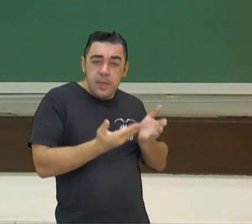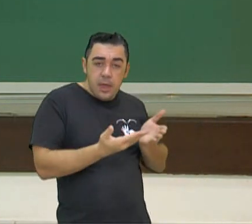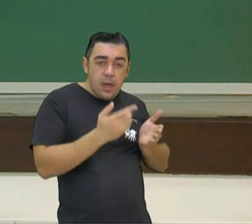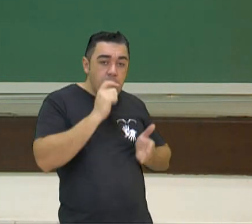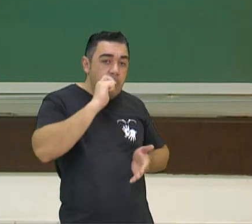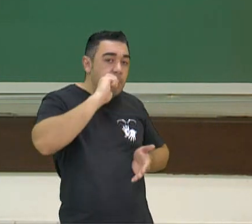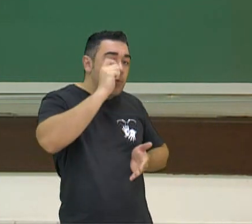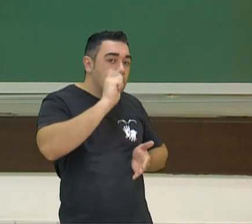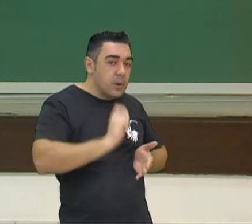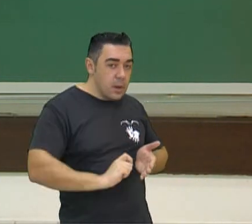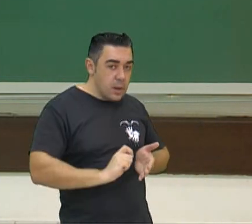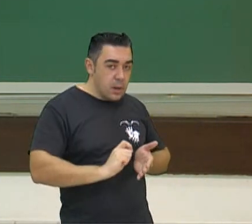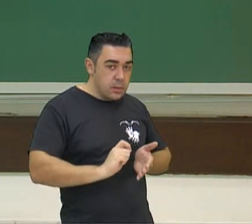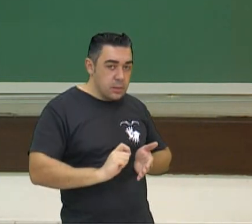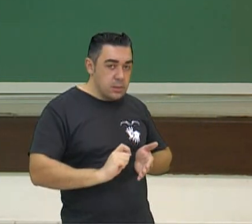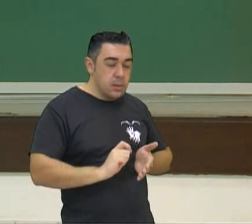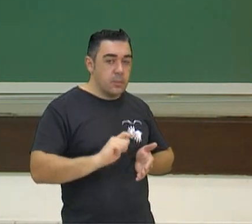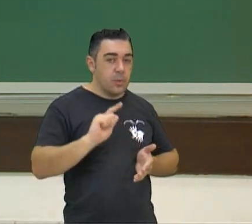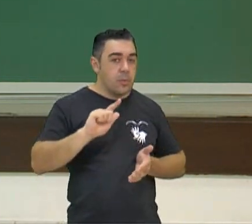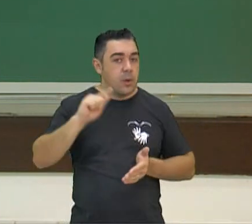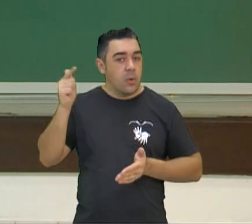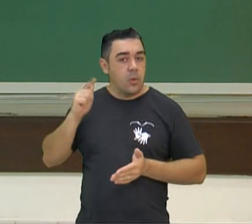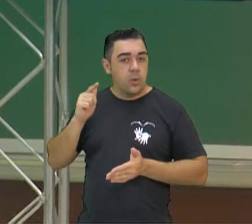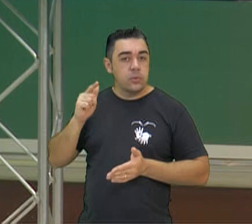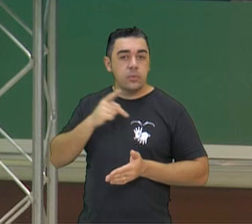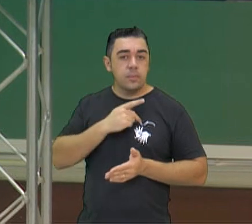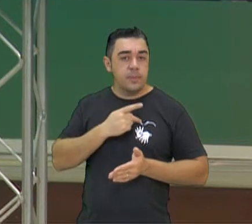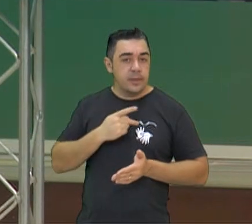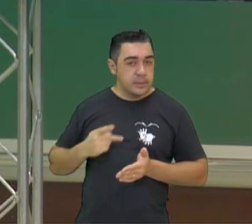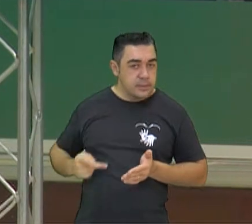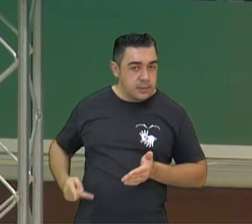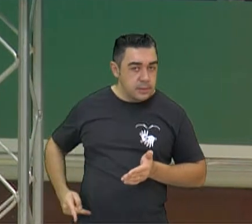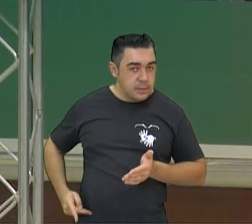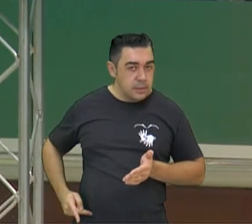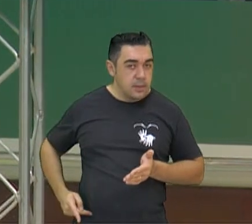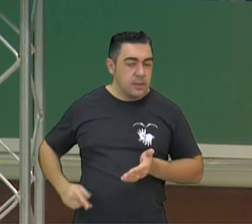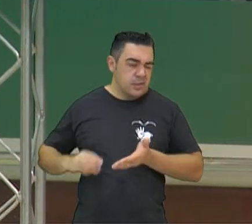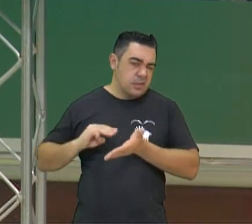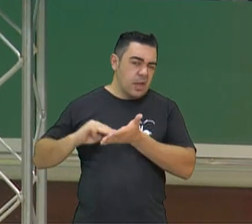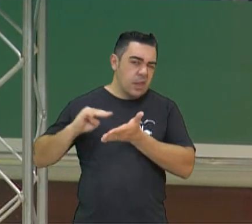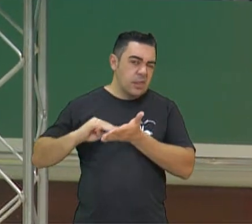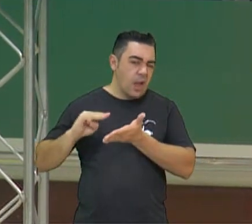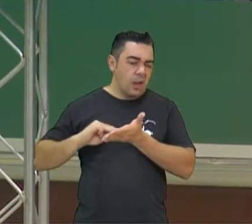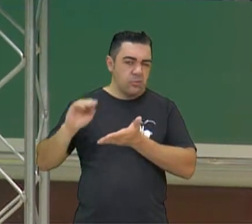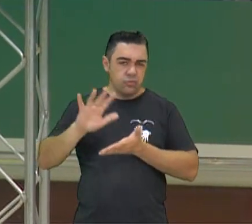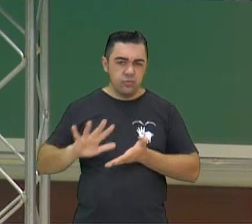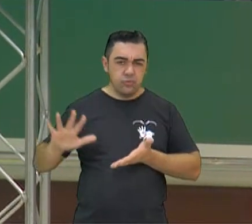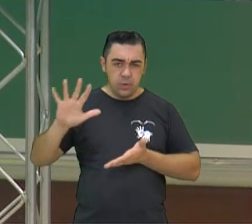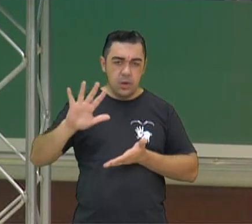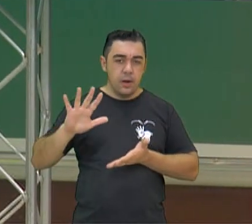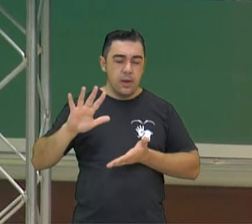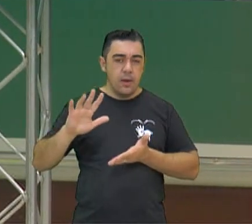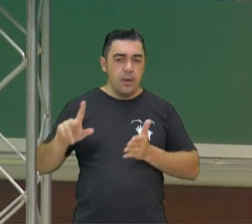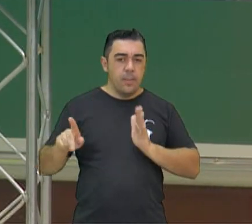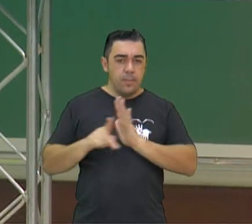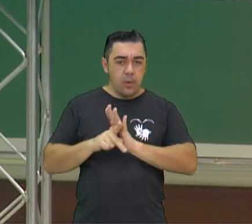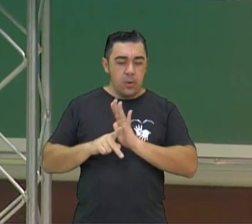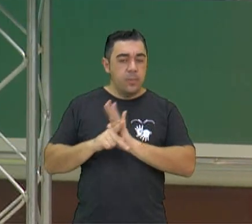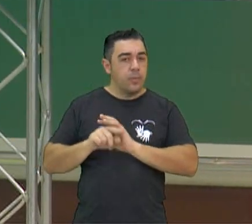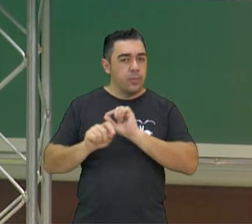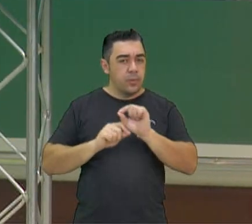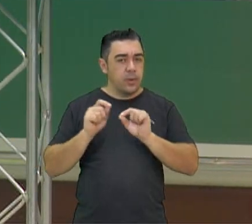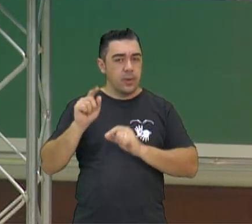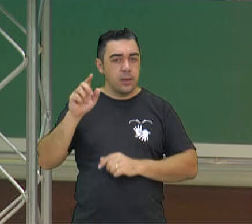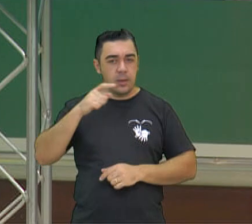Nikita Khrushchev, quando ele era o então secretário-geral do Partido Comunista e,